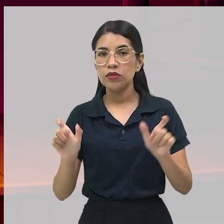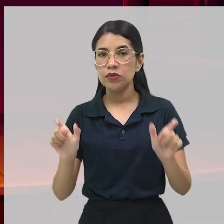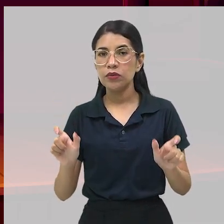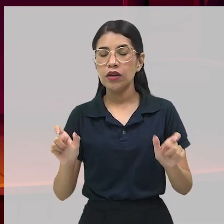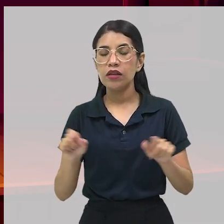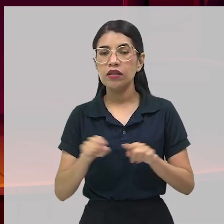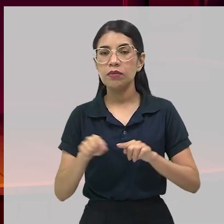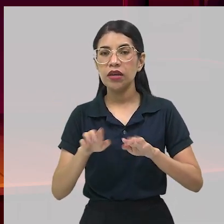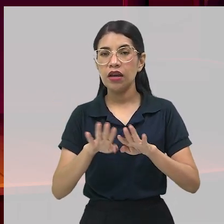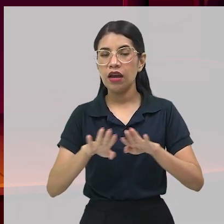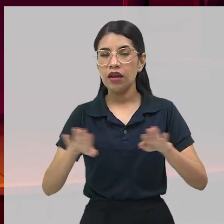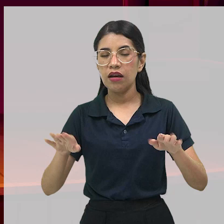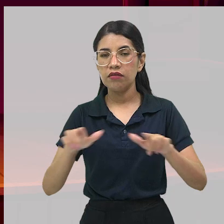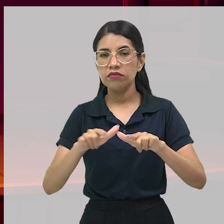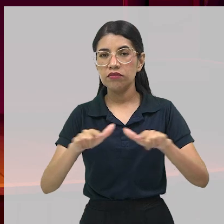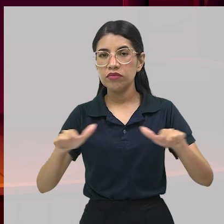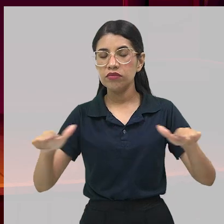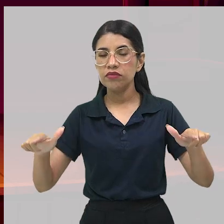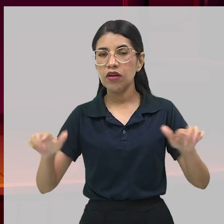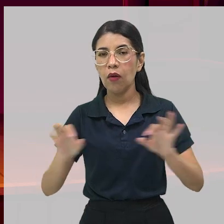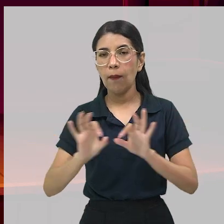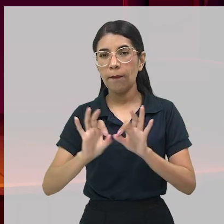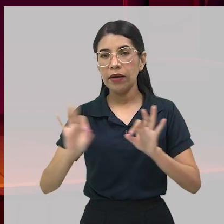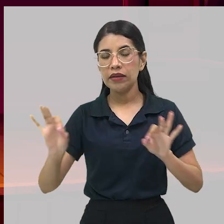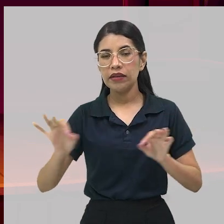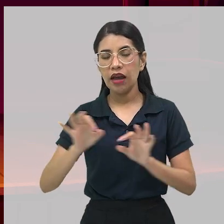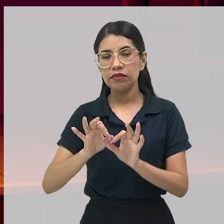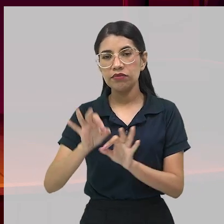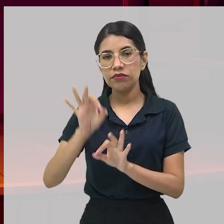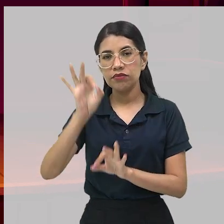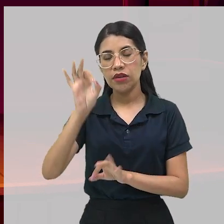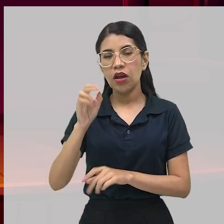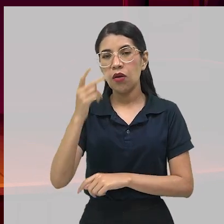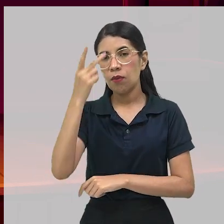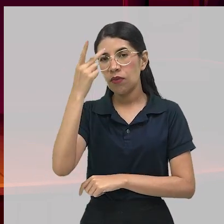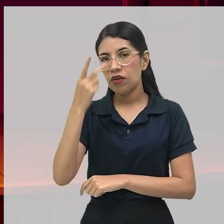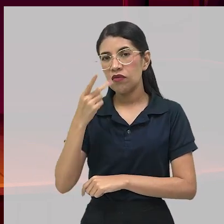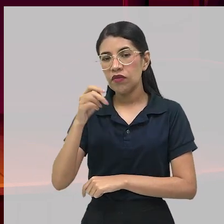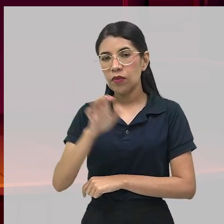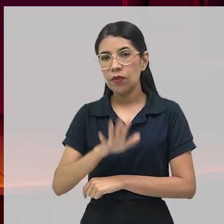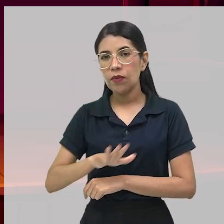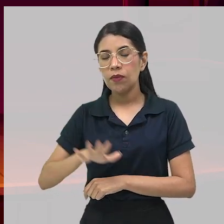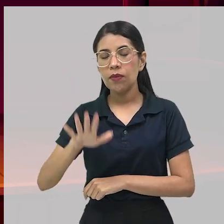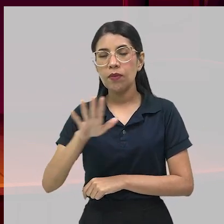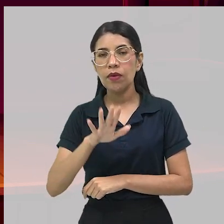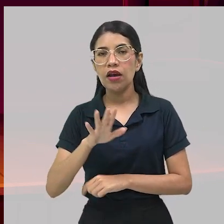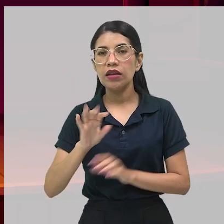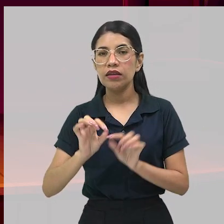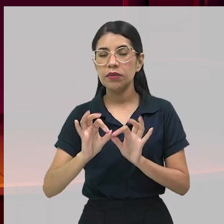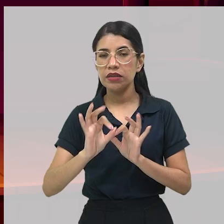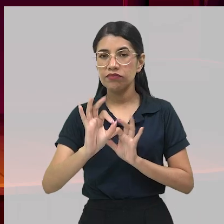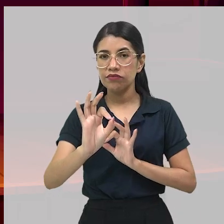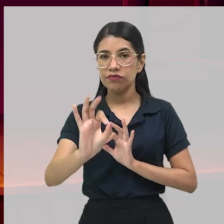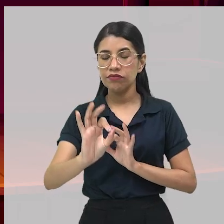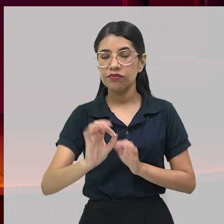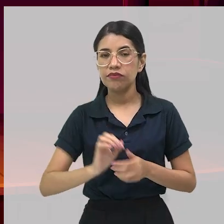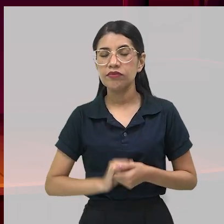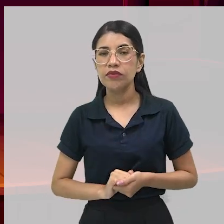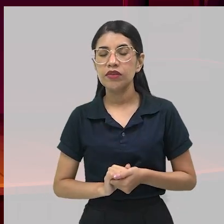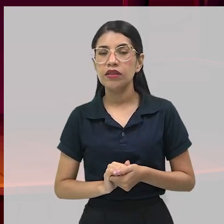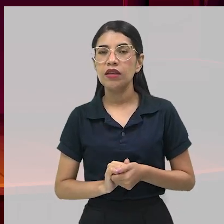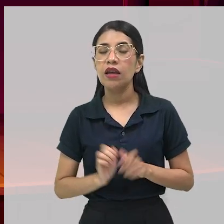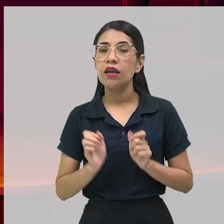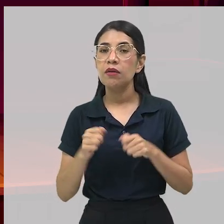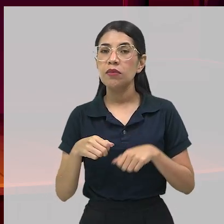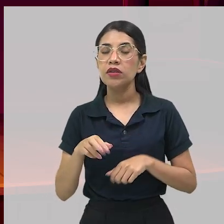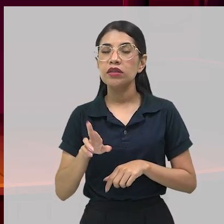do palco, revelar a altura, o perfil, os contornos e a profundidade. É um recurso que